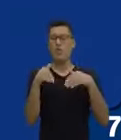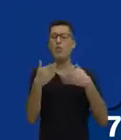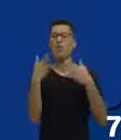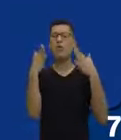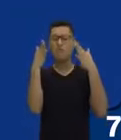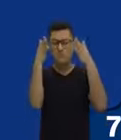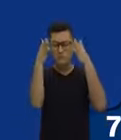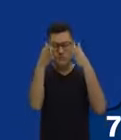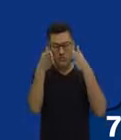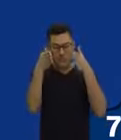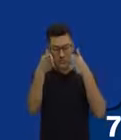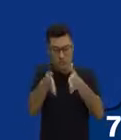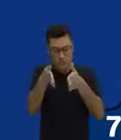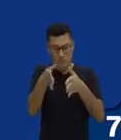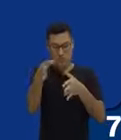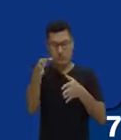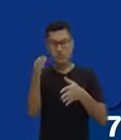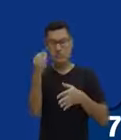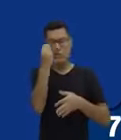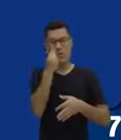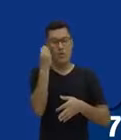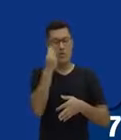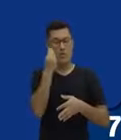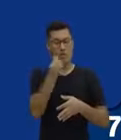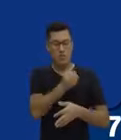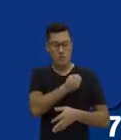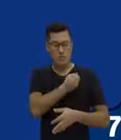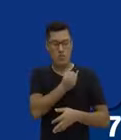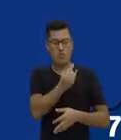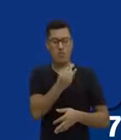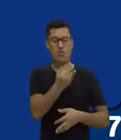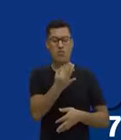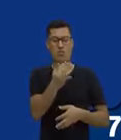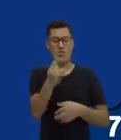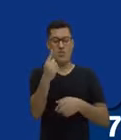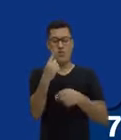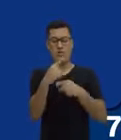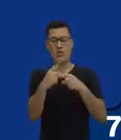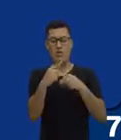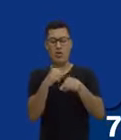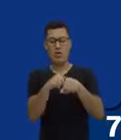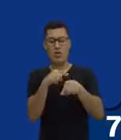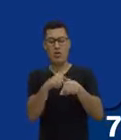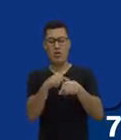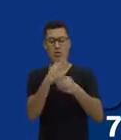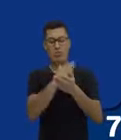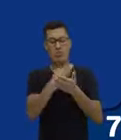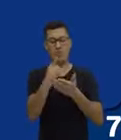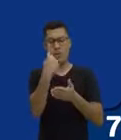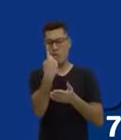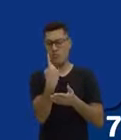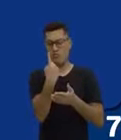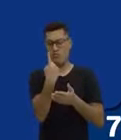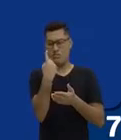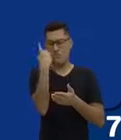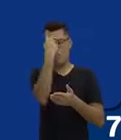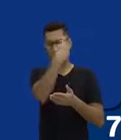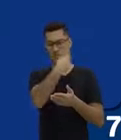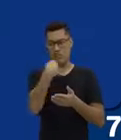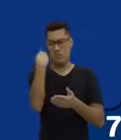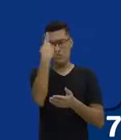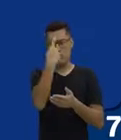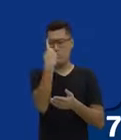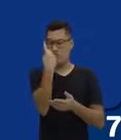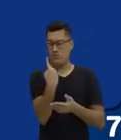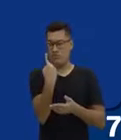gente começa a observar aí? Que a quantidade de horas que se passa, olha lá, uma hora, expoente